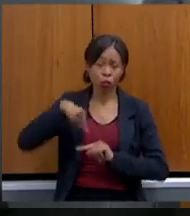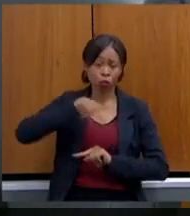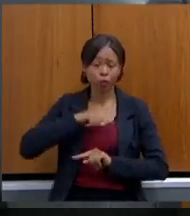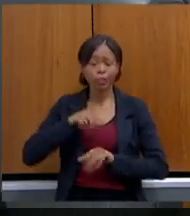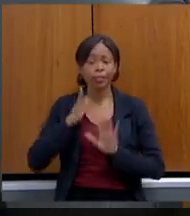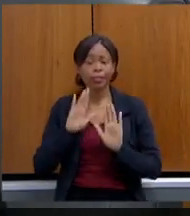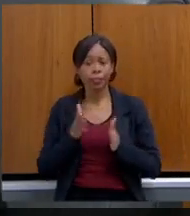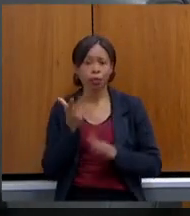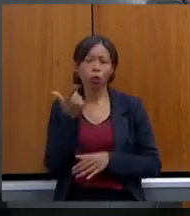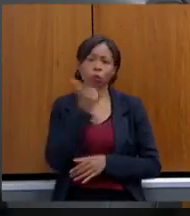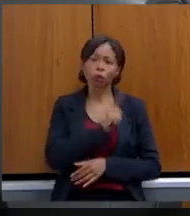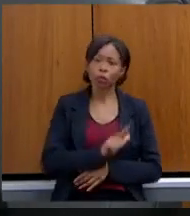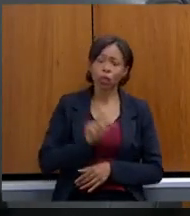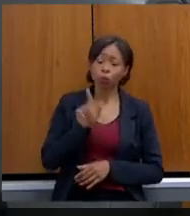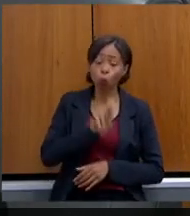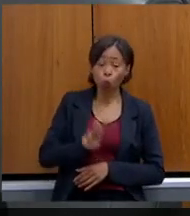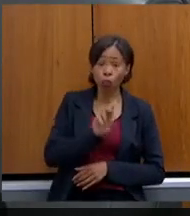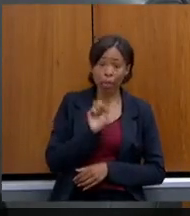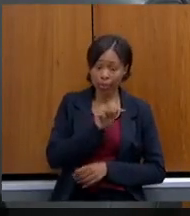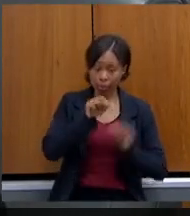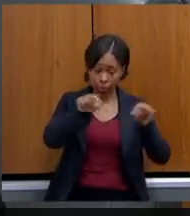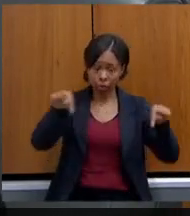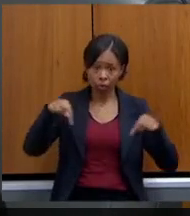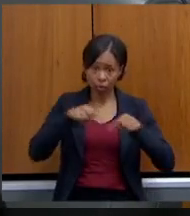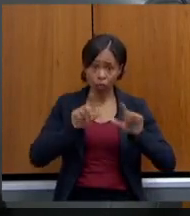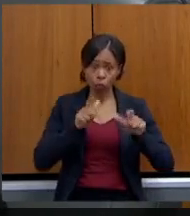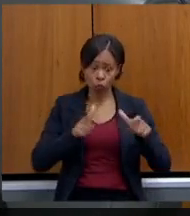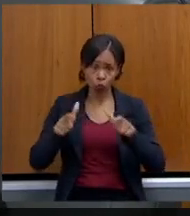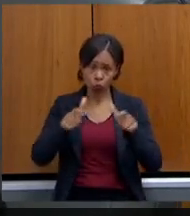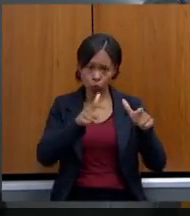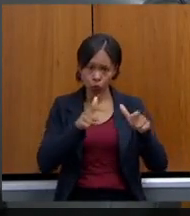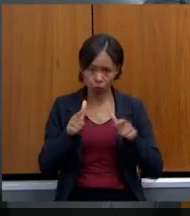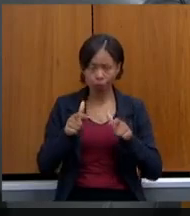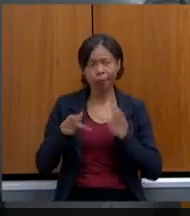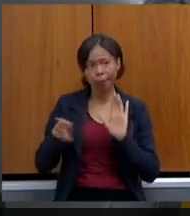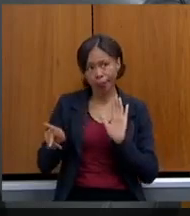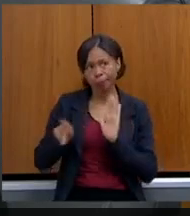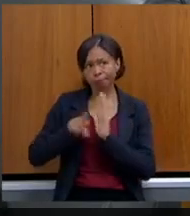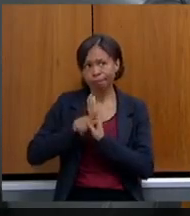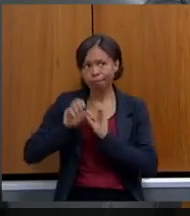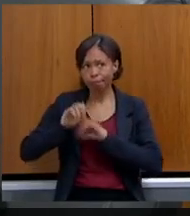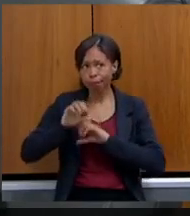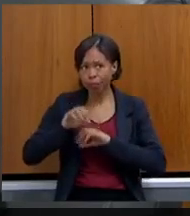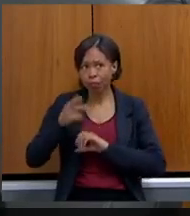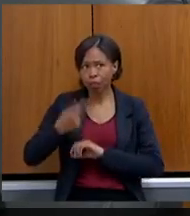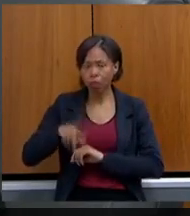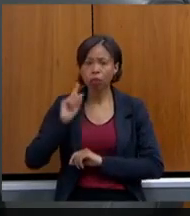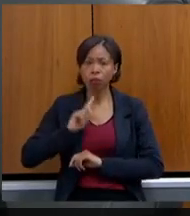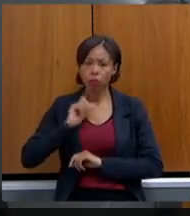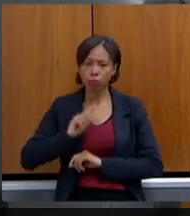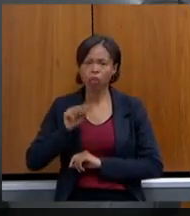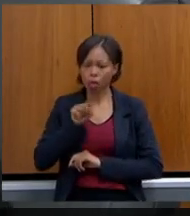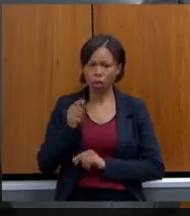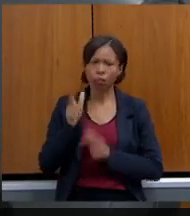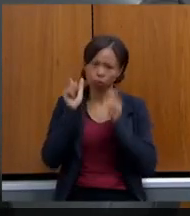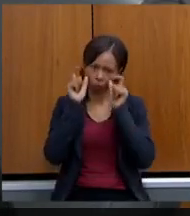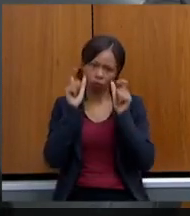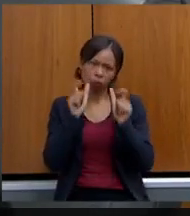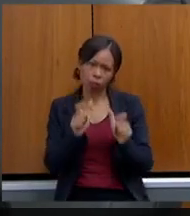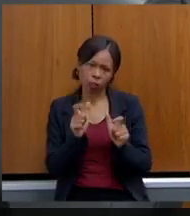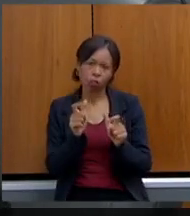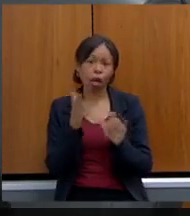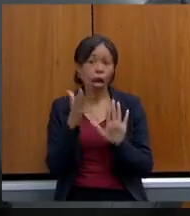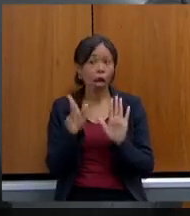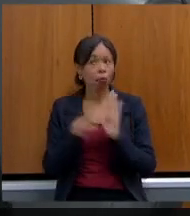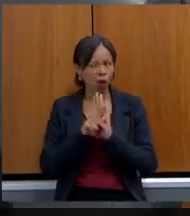desses espaços pelas instituições federais de Ensino em Minas Gerais né Elas prontamente de a sinalizaram o interesse mesmo